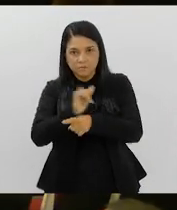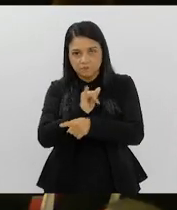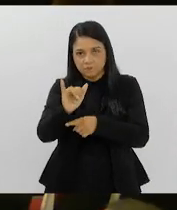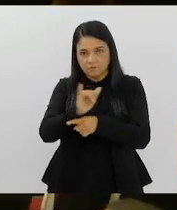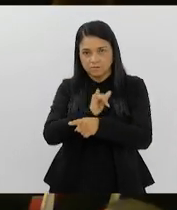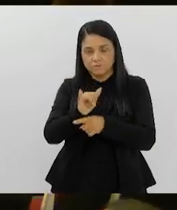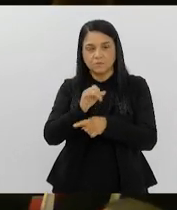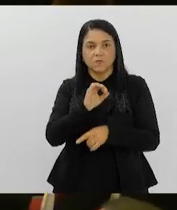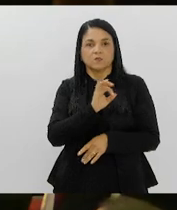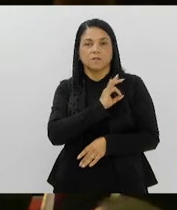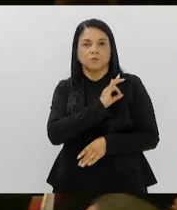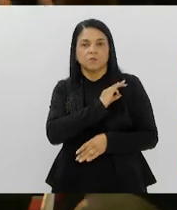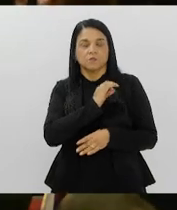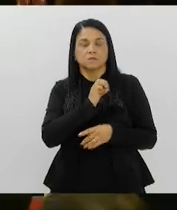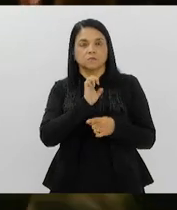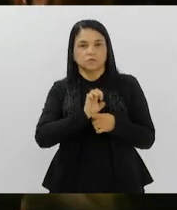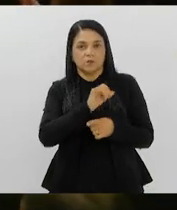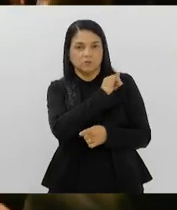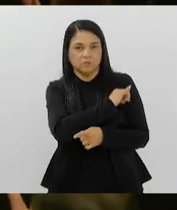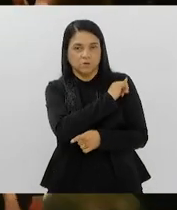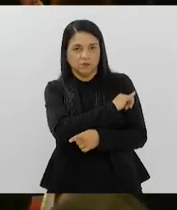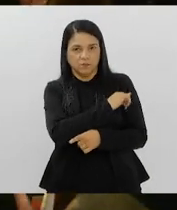de Janeiro.